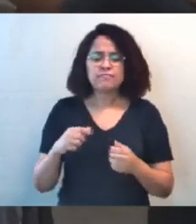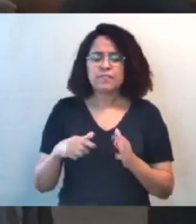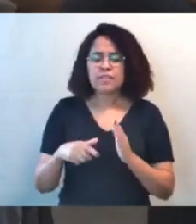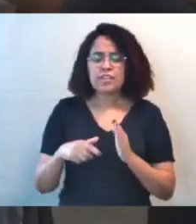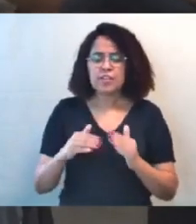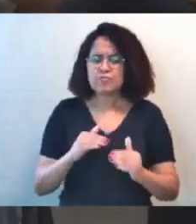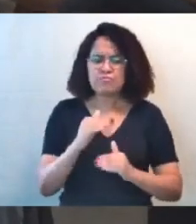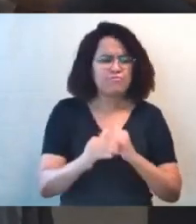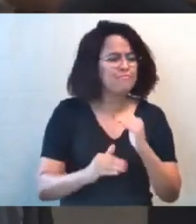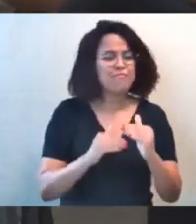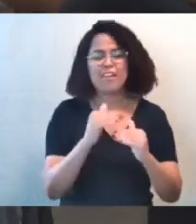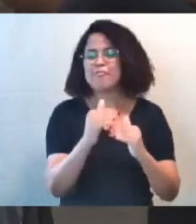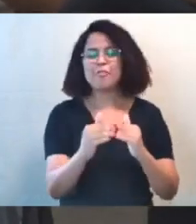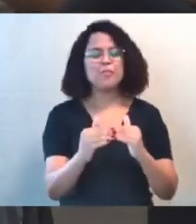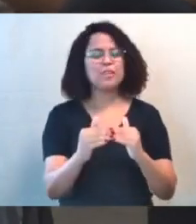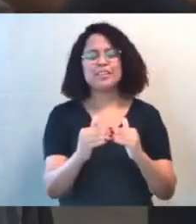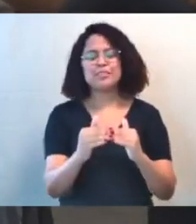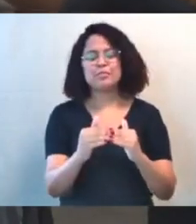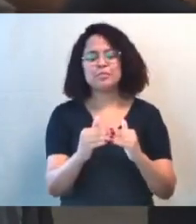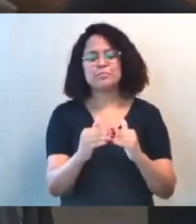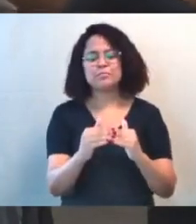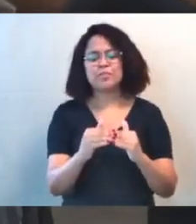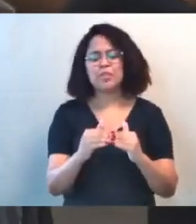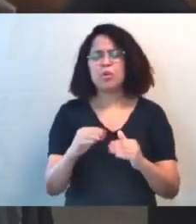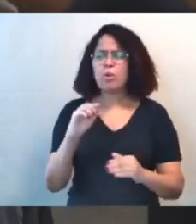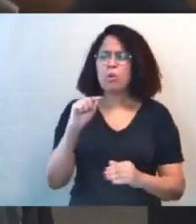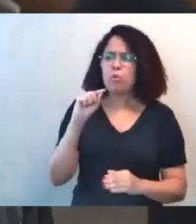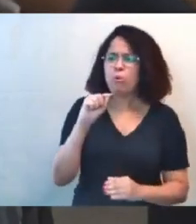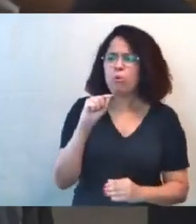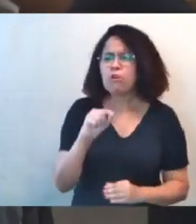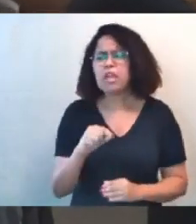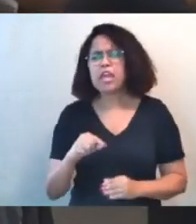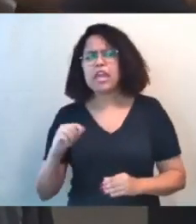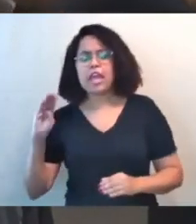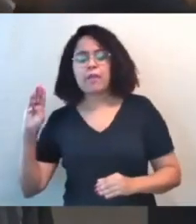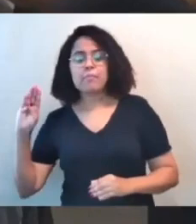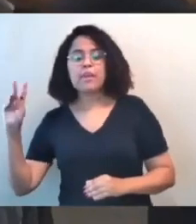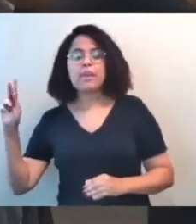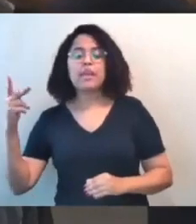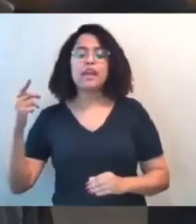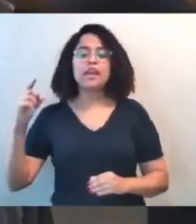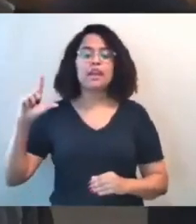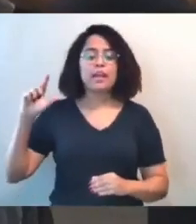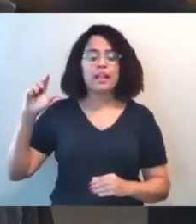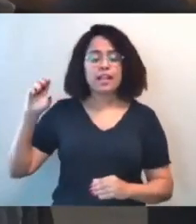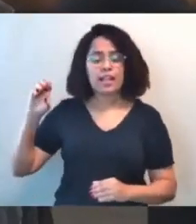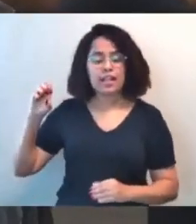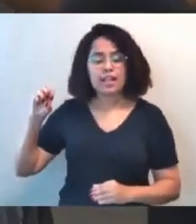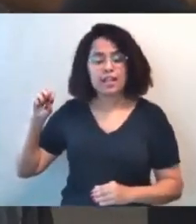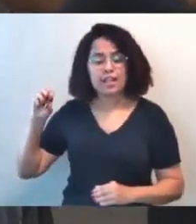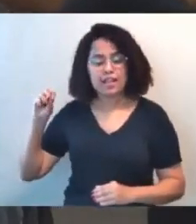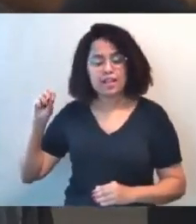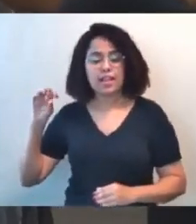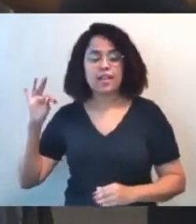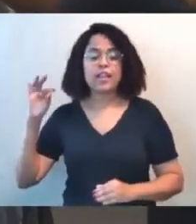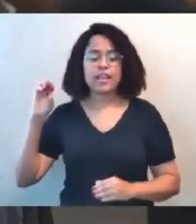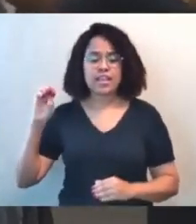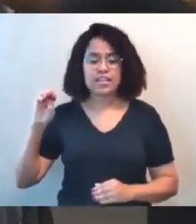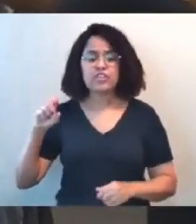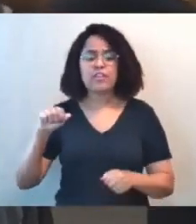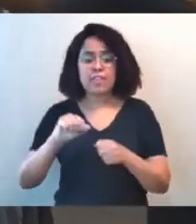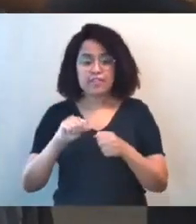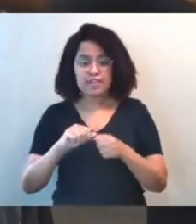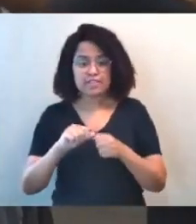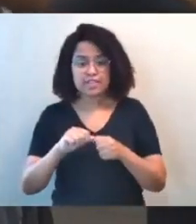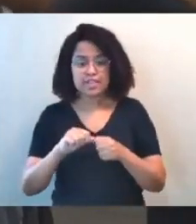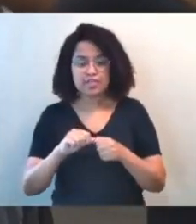está fazendo dentro da nossa cidade vai dar margem para outras empresas fazerem a mesma coisa. Porque a BH Leste ela